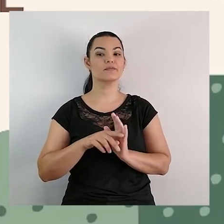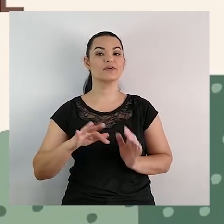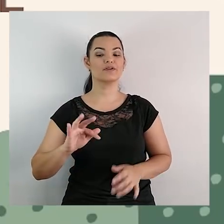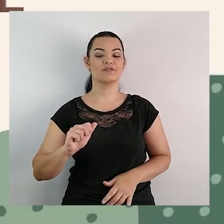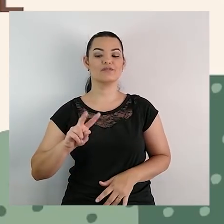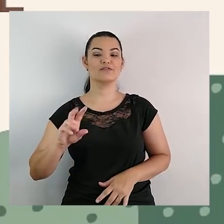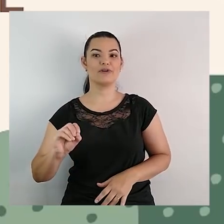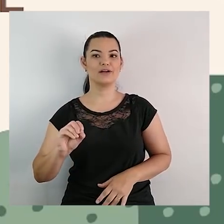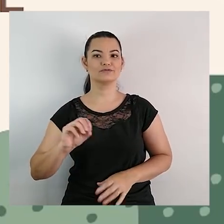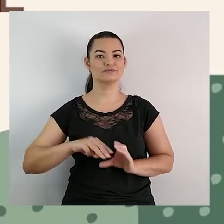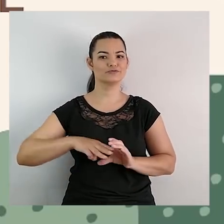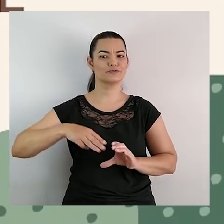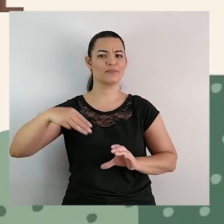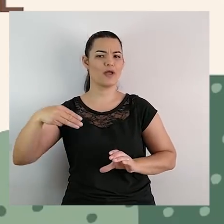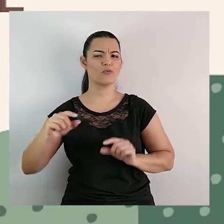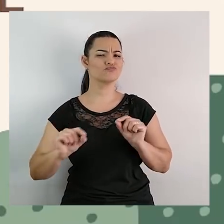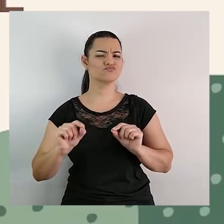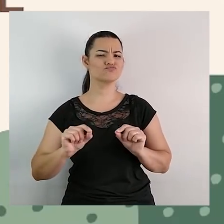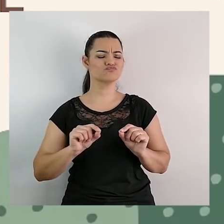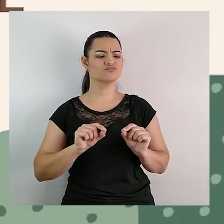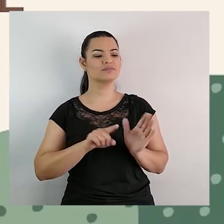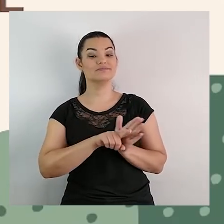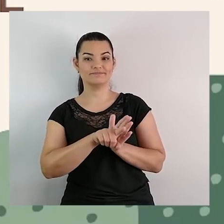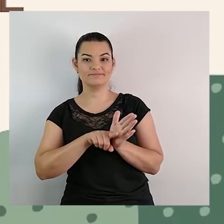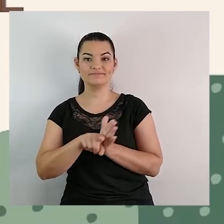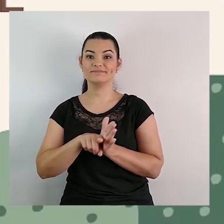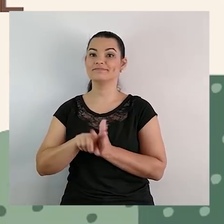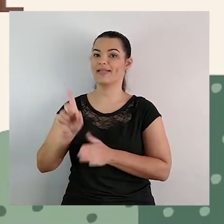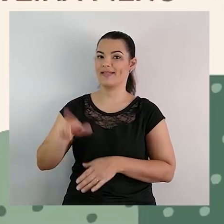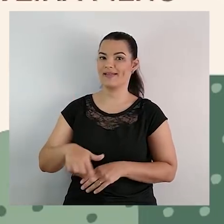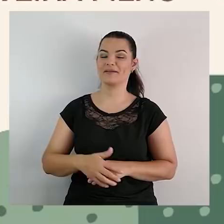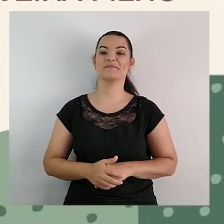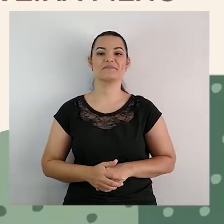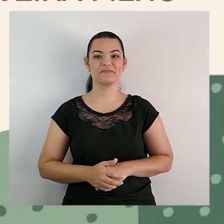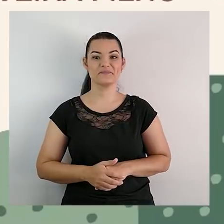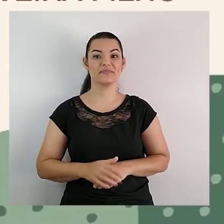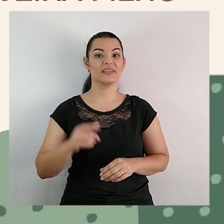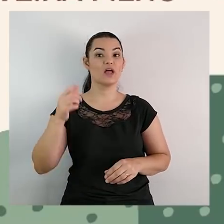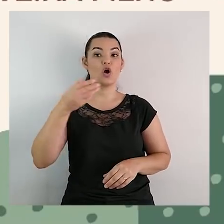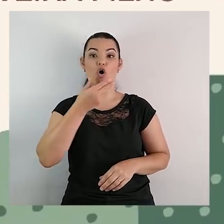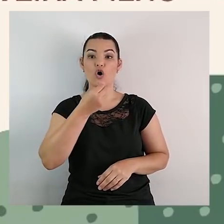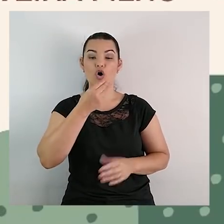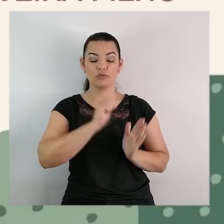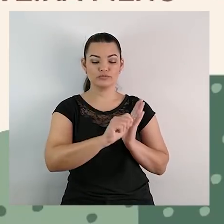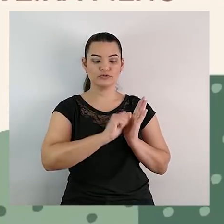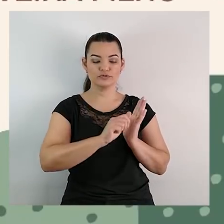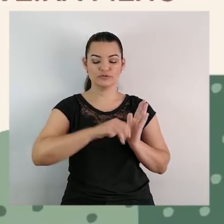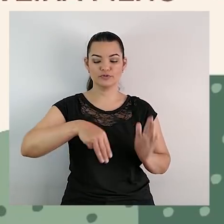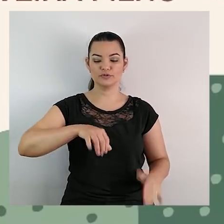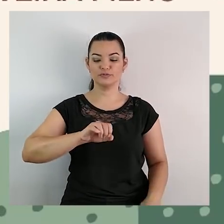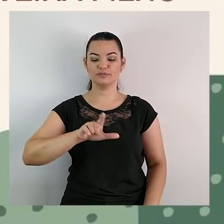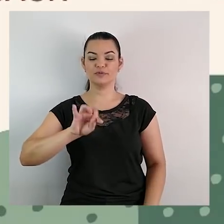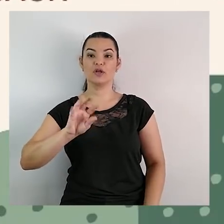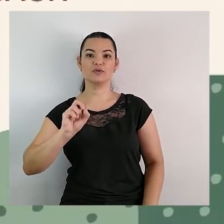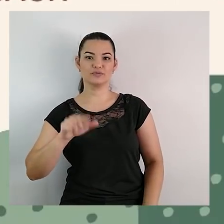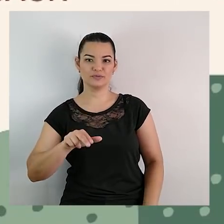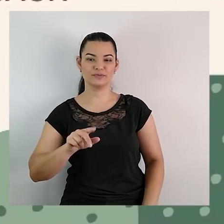E é mais ou menos uma investigação. Essa história é do Milton Célio de Oliveira